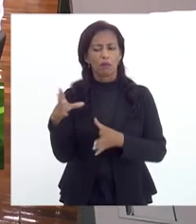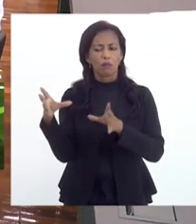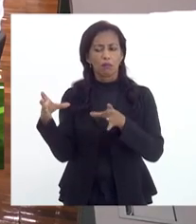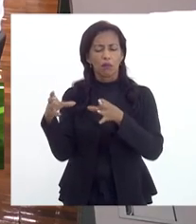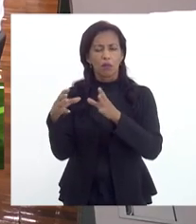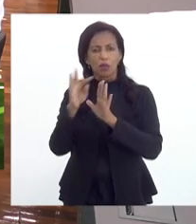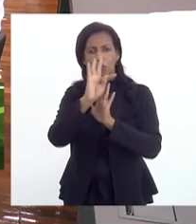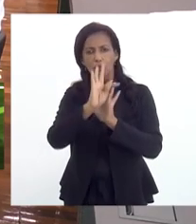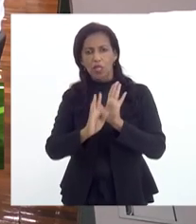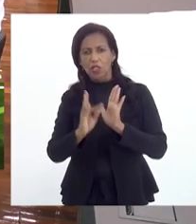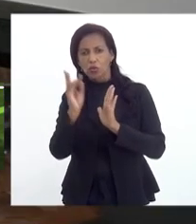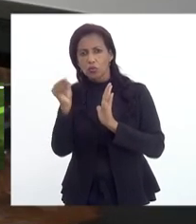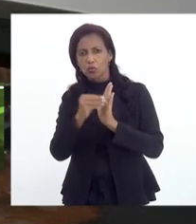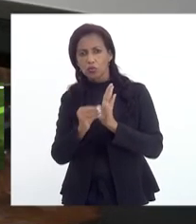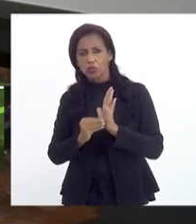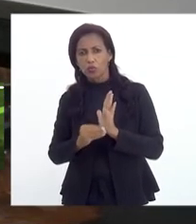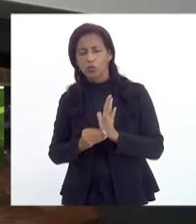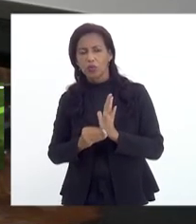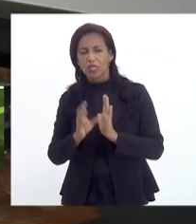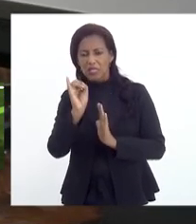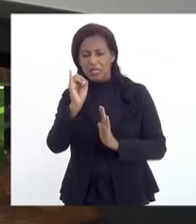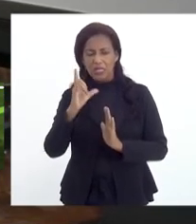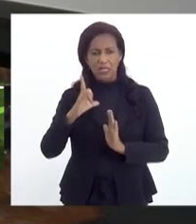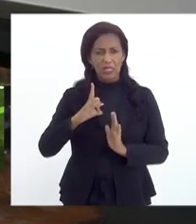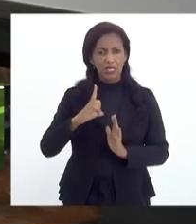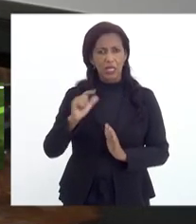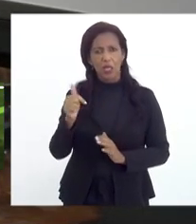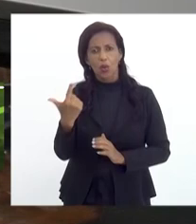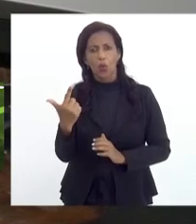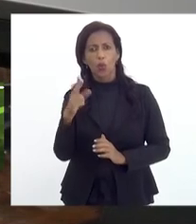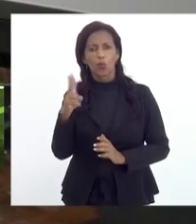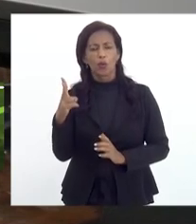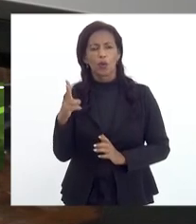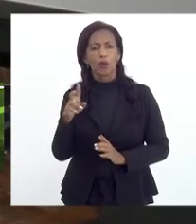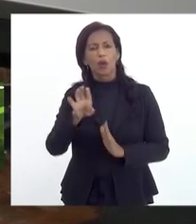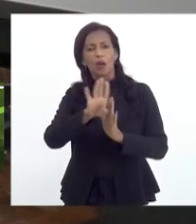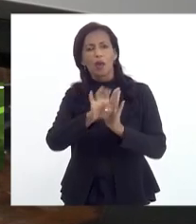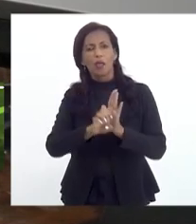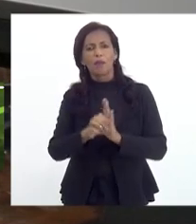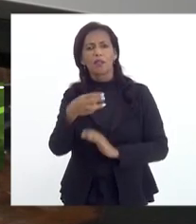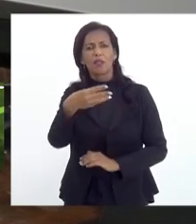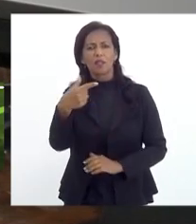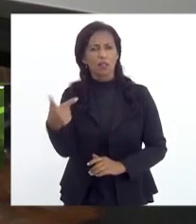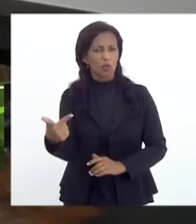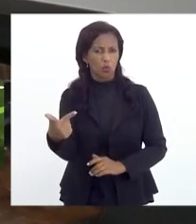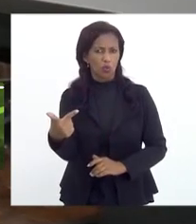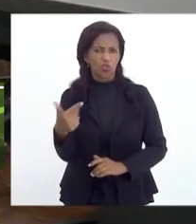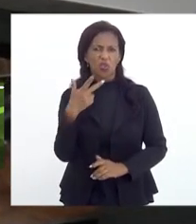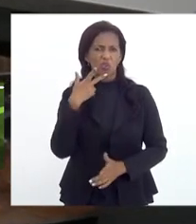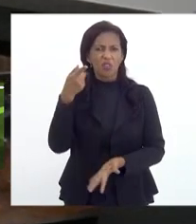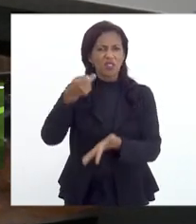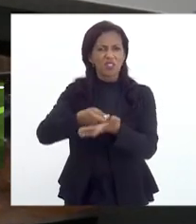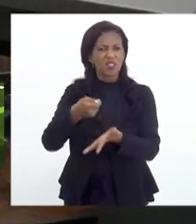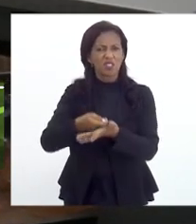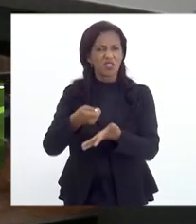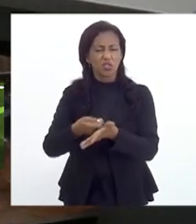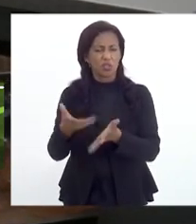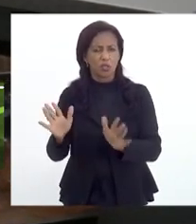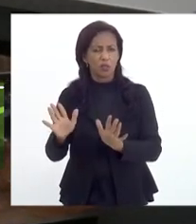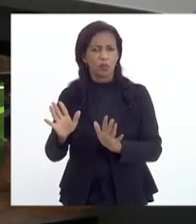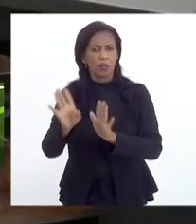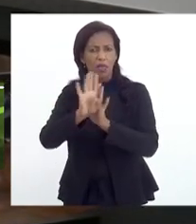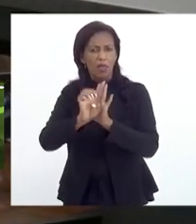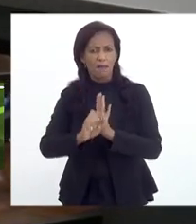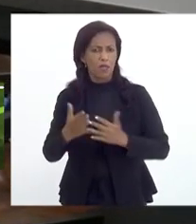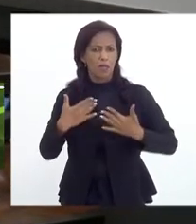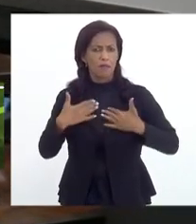texto Se está Ou não Porque Acolhido A nossa Emenda 32 Eu não quero Ficar insistindo Porque é uma Emenda minha